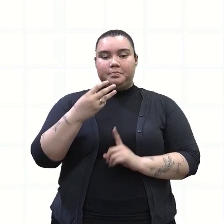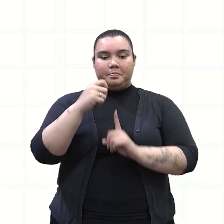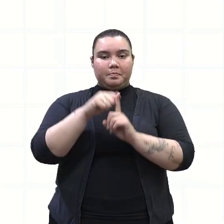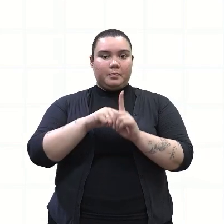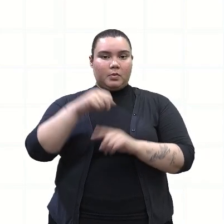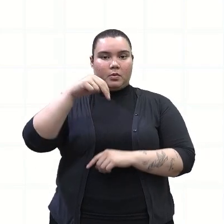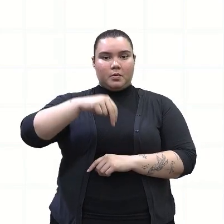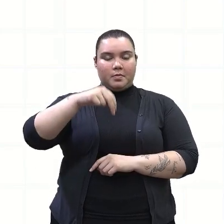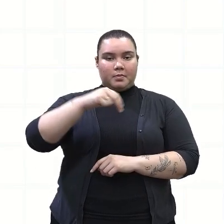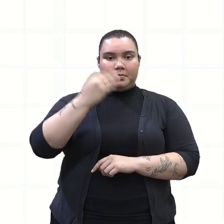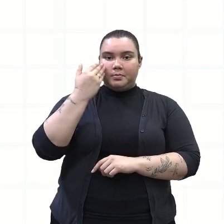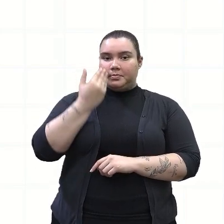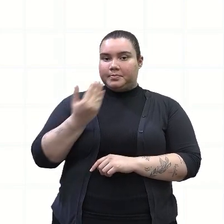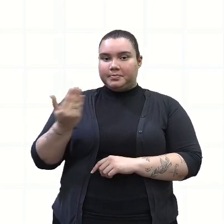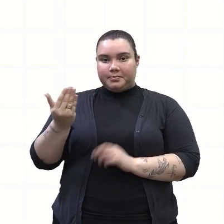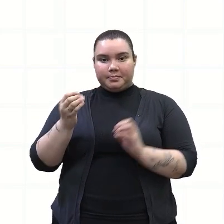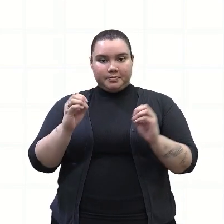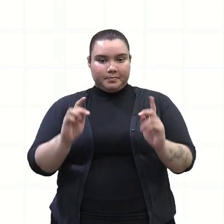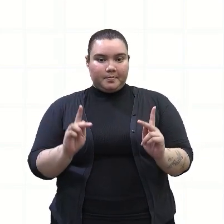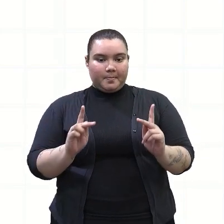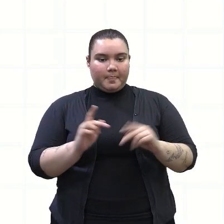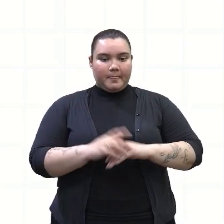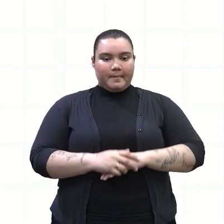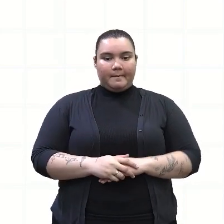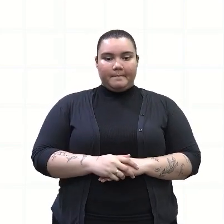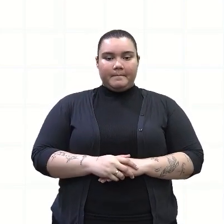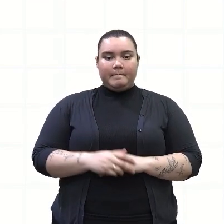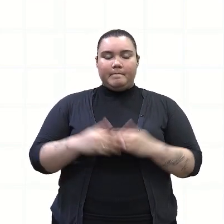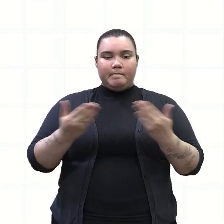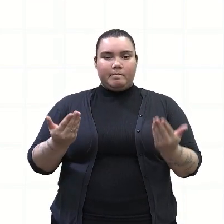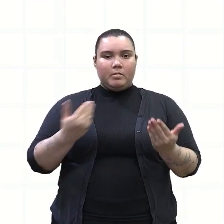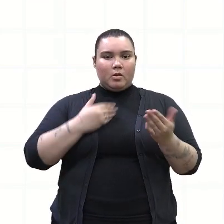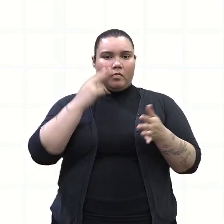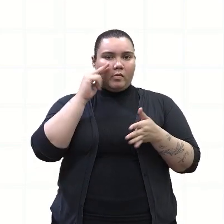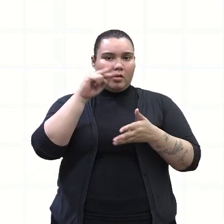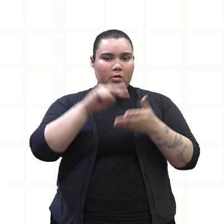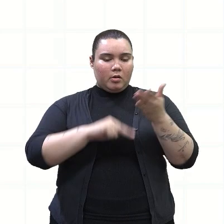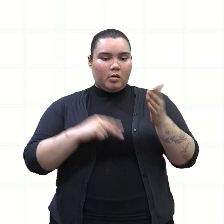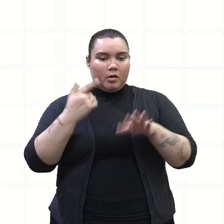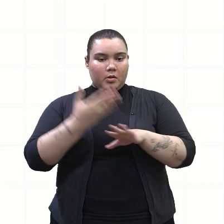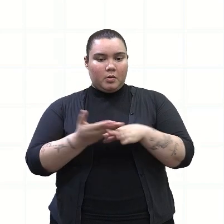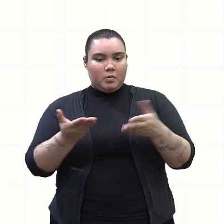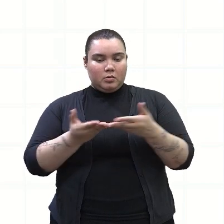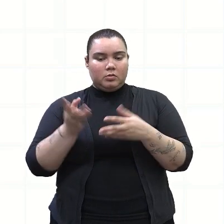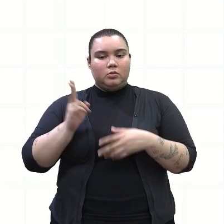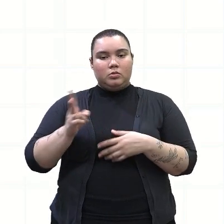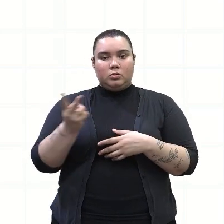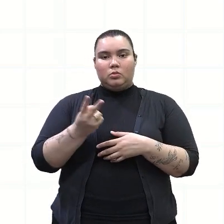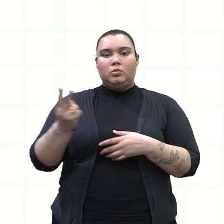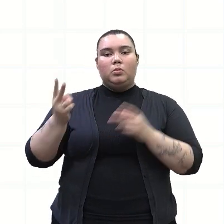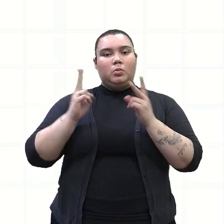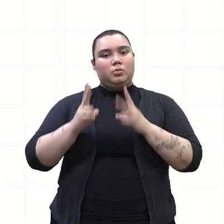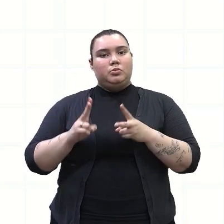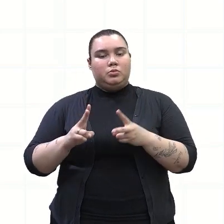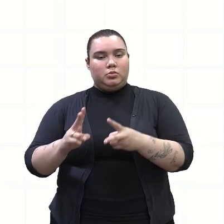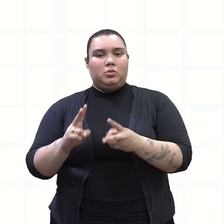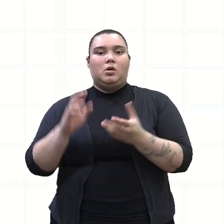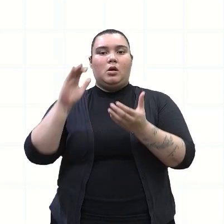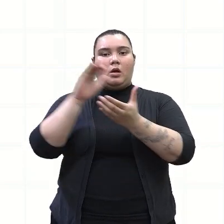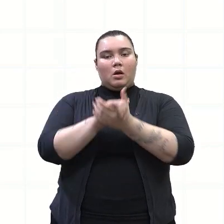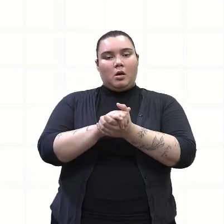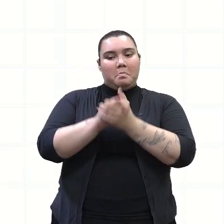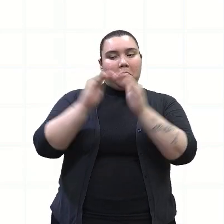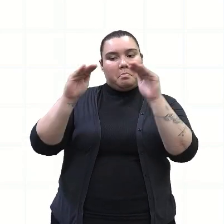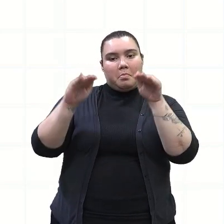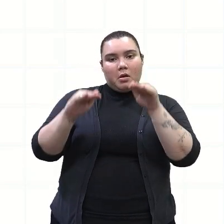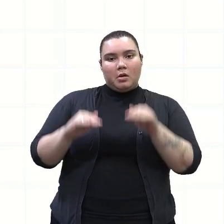nesta data, right? E pelo que eu vi, pelo que eu li até agora também, eles continuam sendo o casal